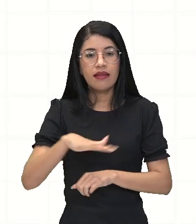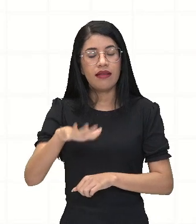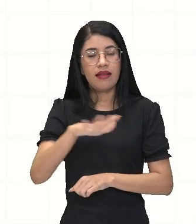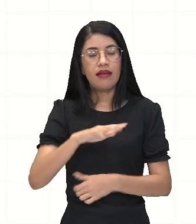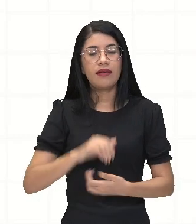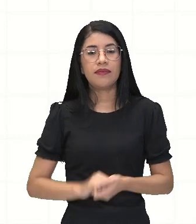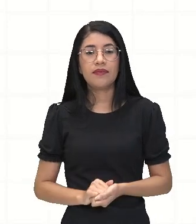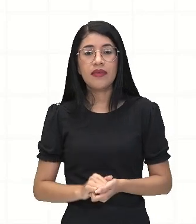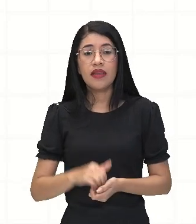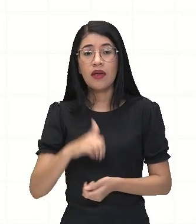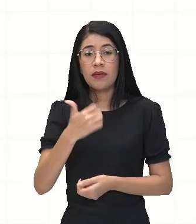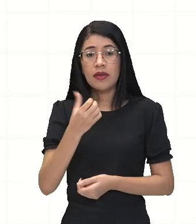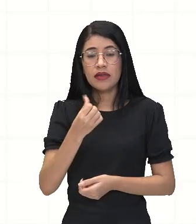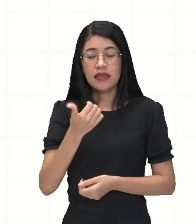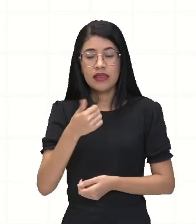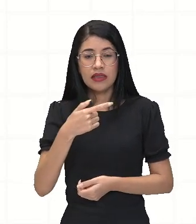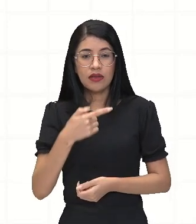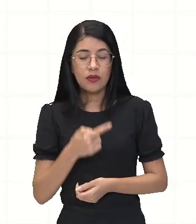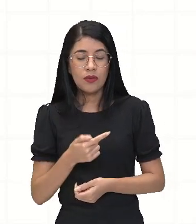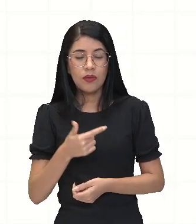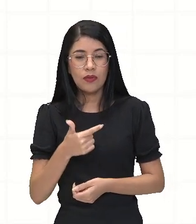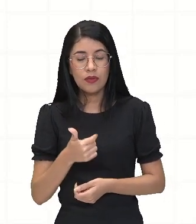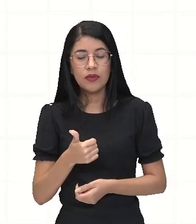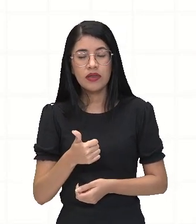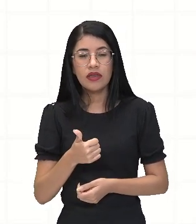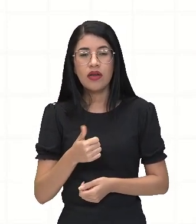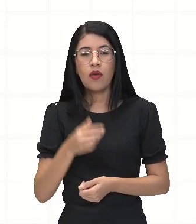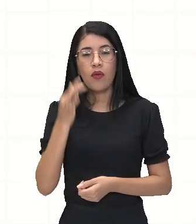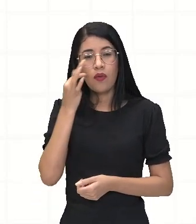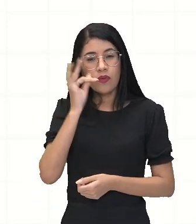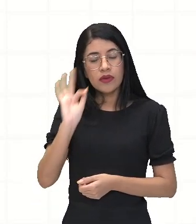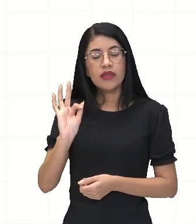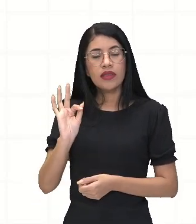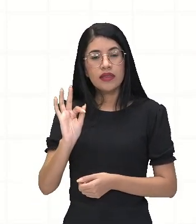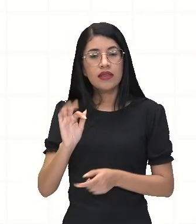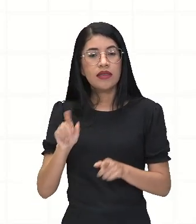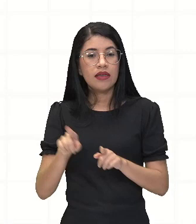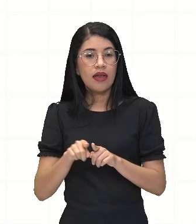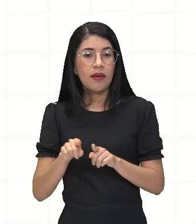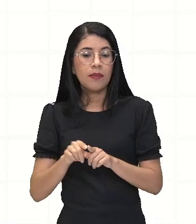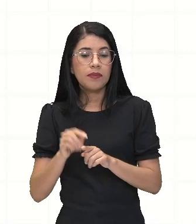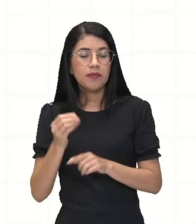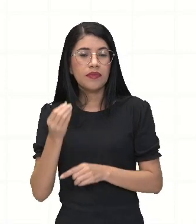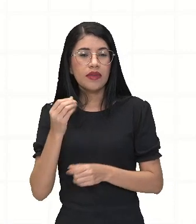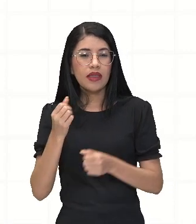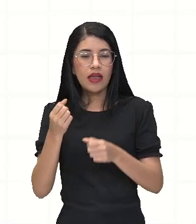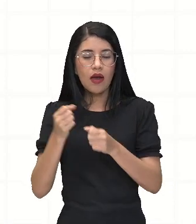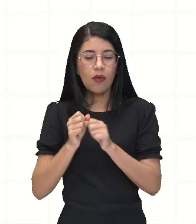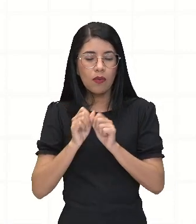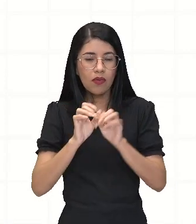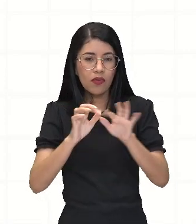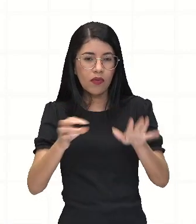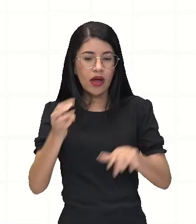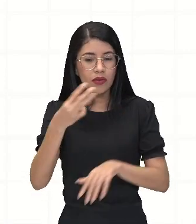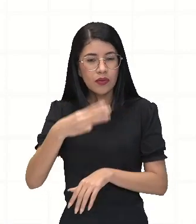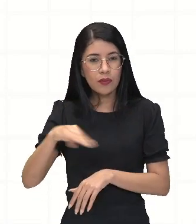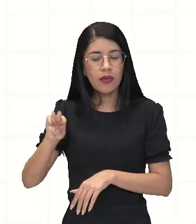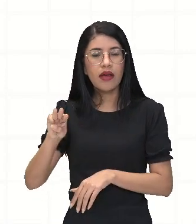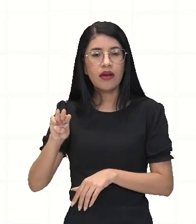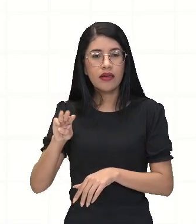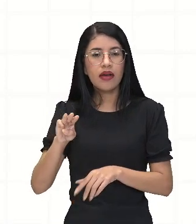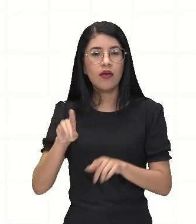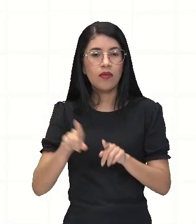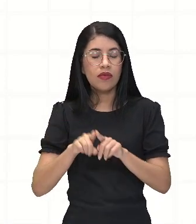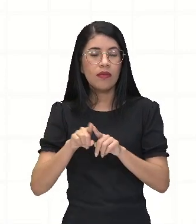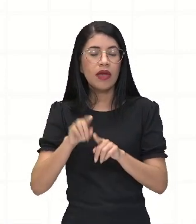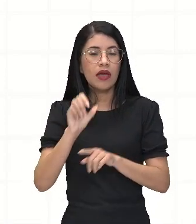ter em 1612 os franceses fundando a França Equinocial na região do Maranhão, vão fundar São Luís. Então,